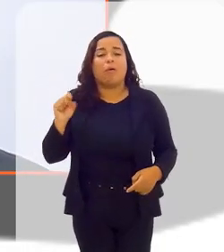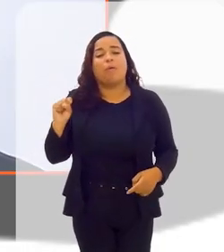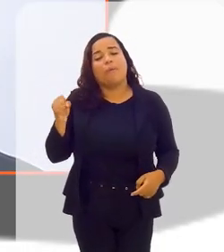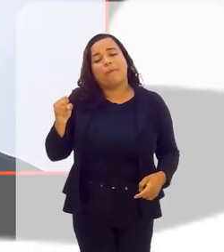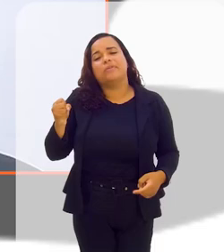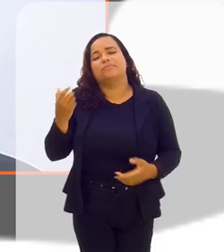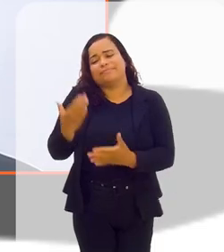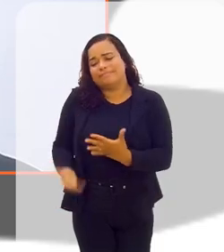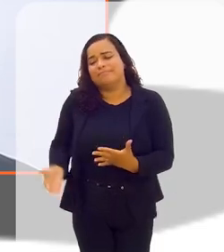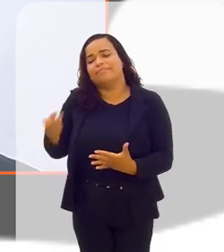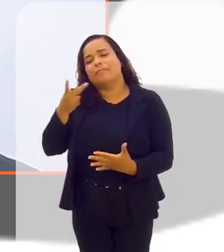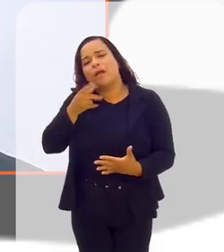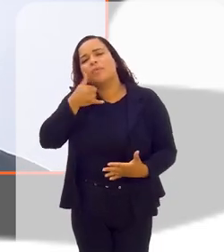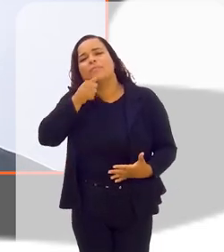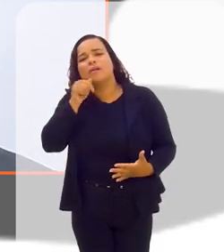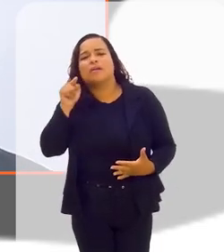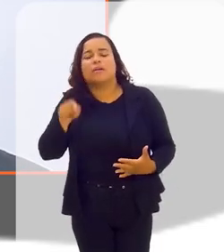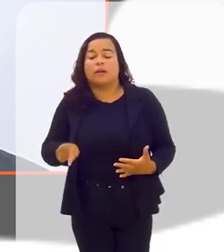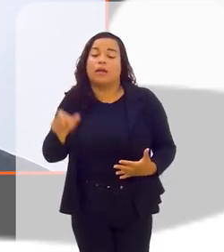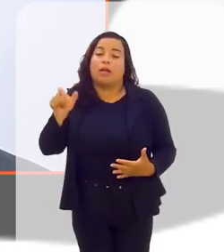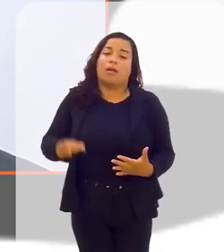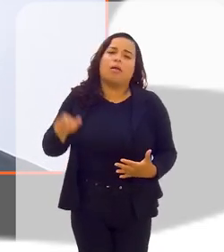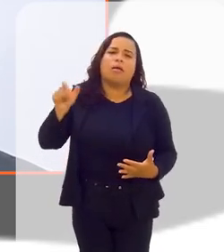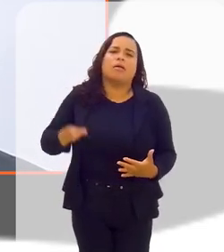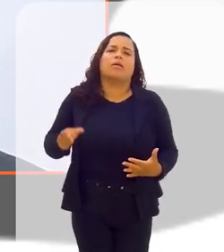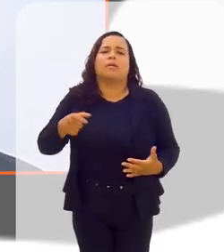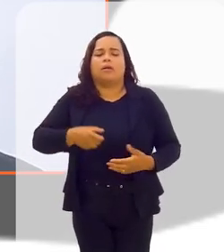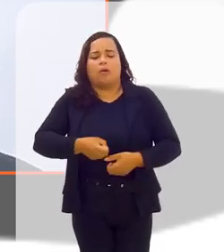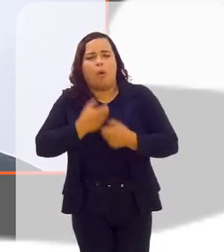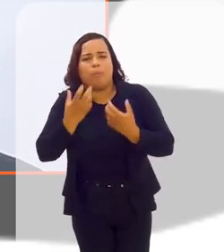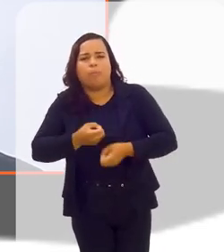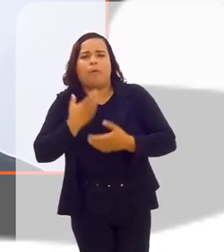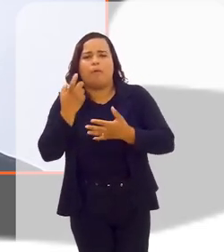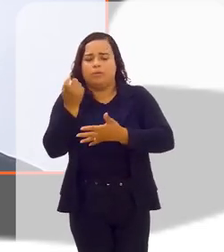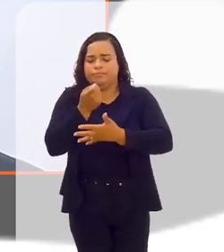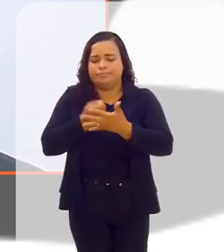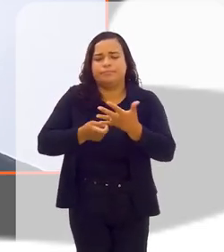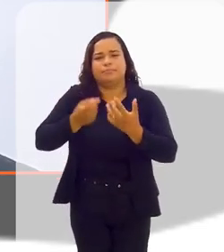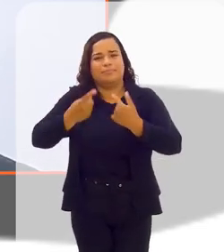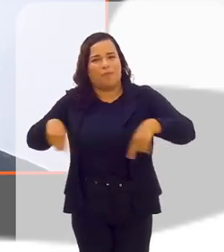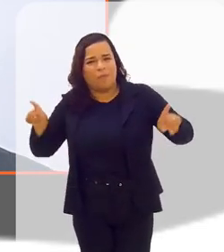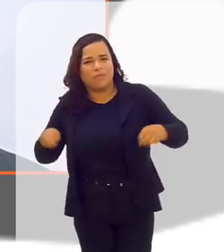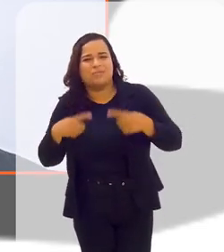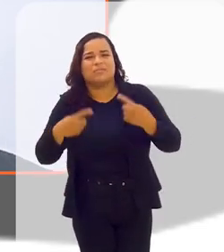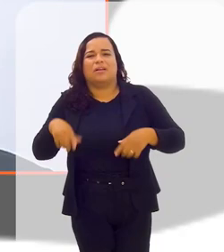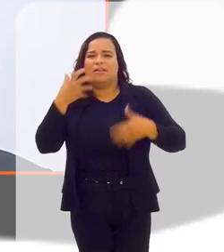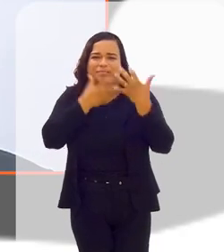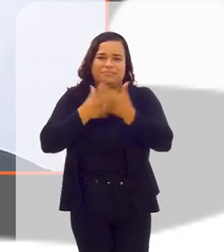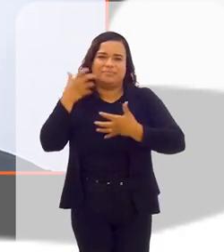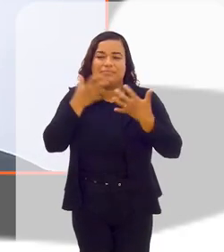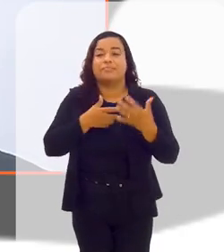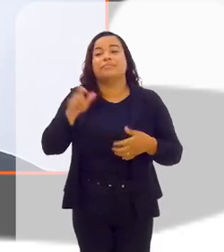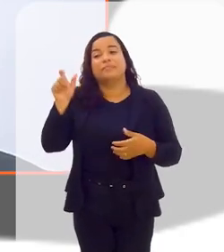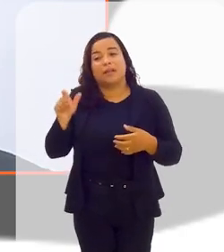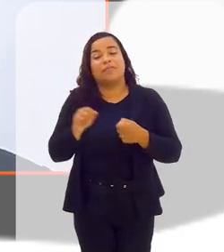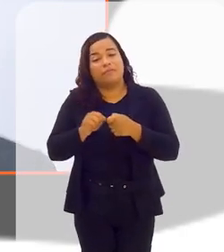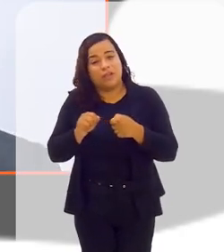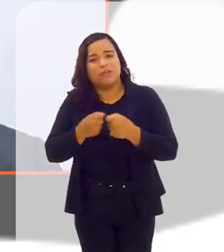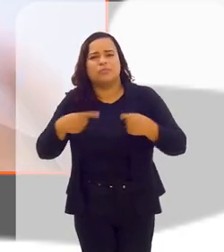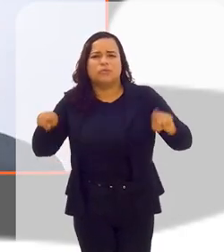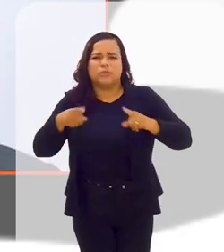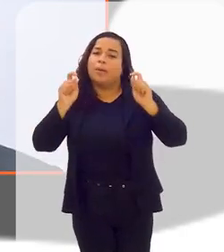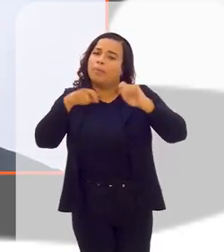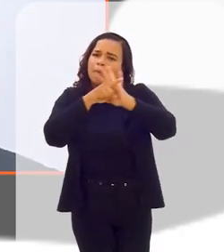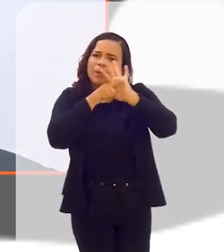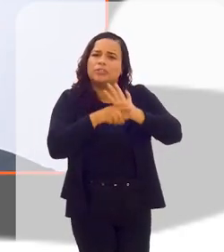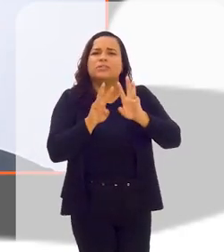superou as adversidades com a família. Ele é um compositor, é um artista, ele compõe músicas. E ele tinha feito uma música que, inclusive, quem